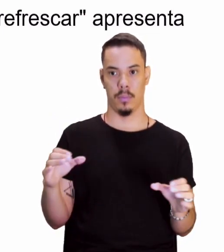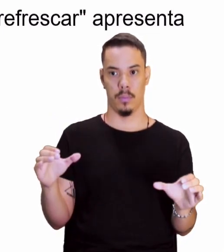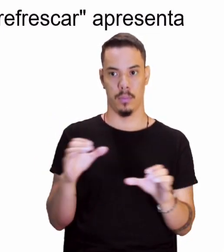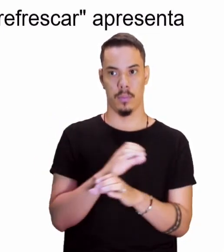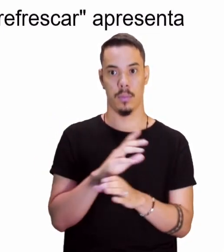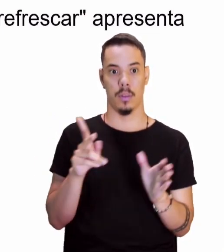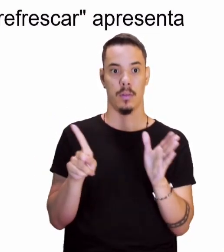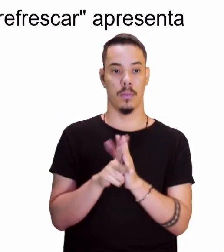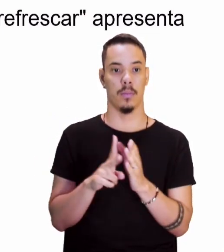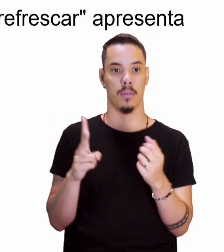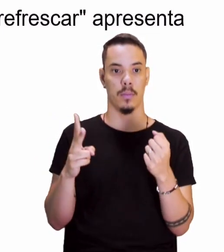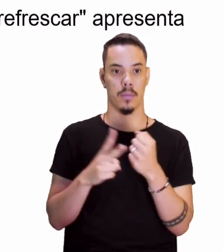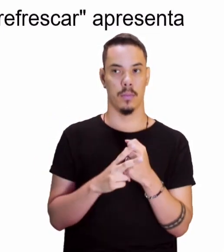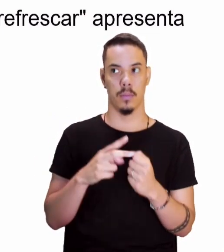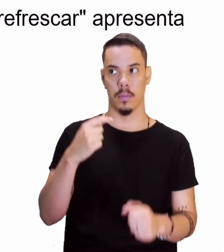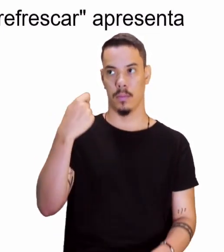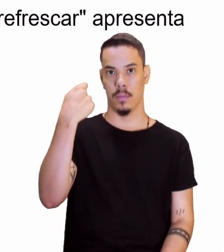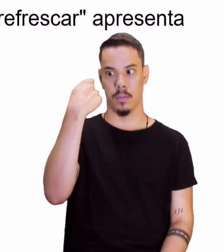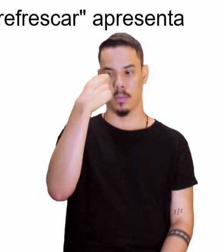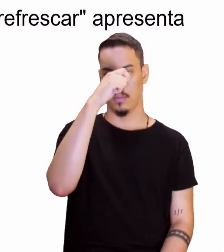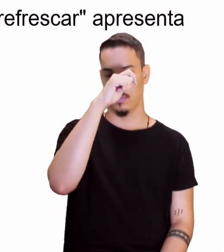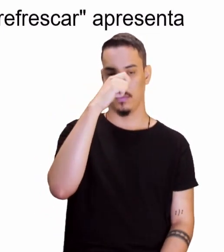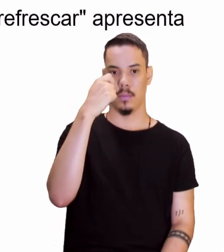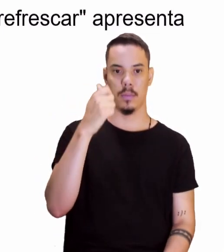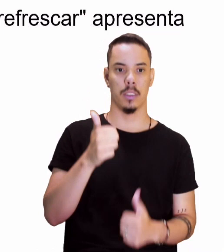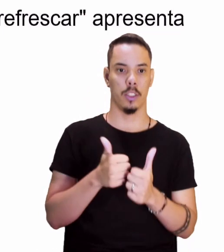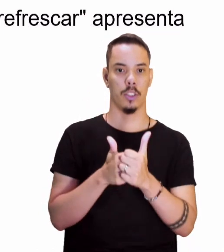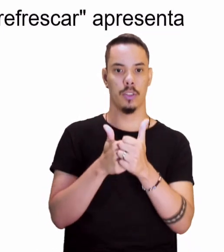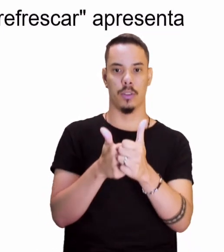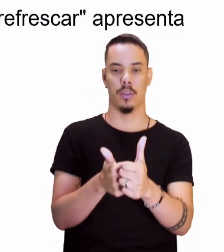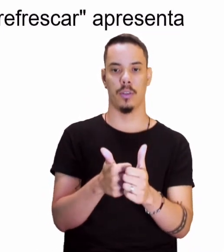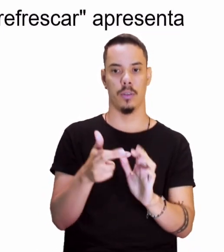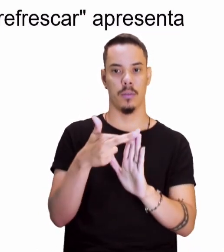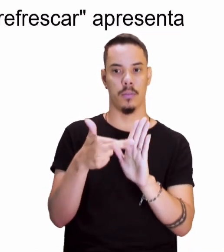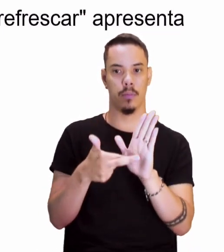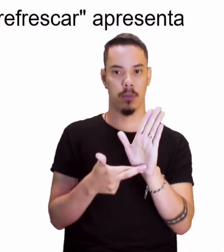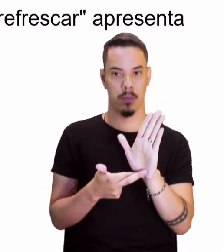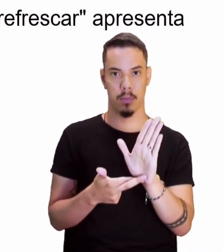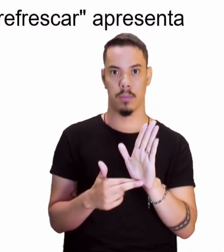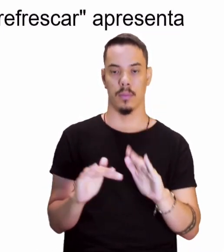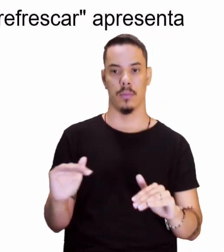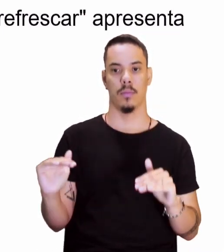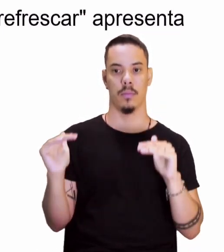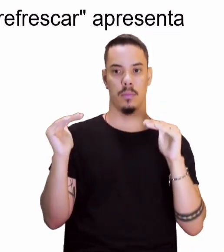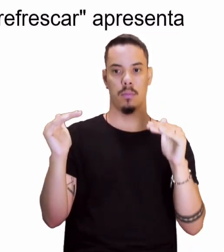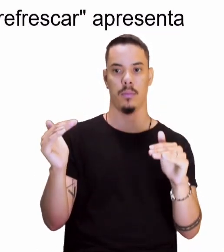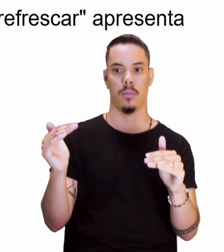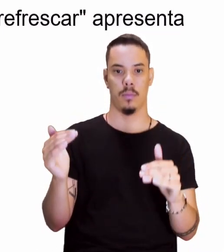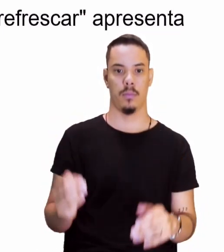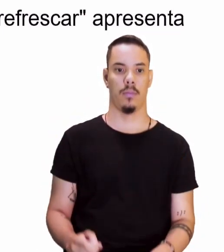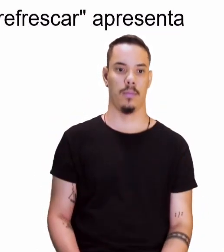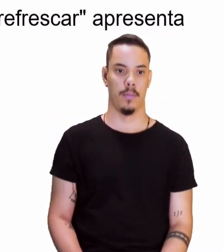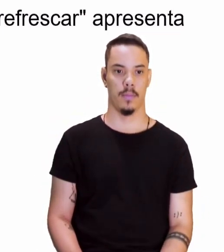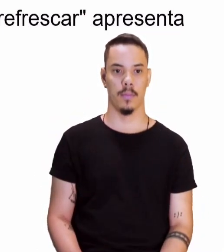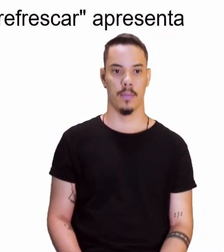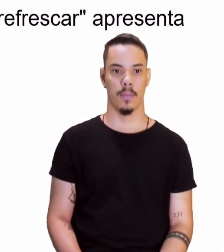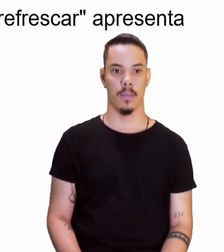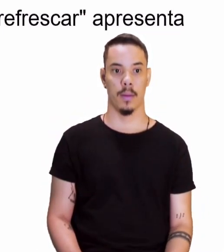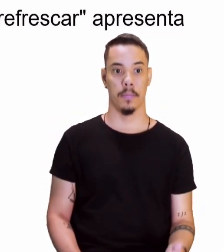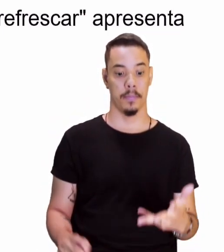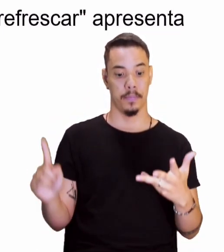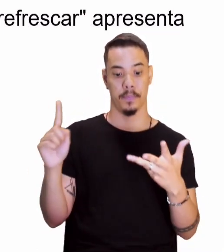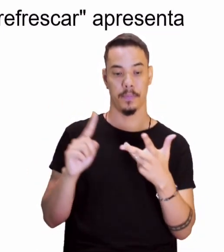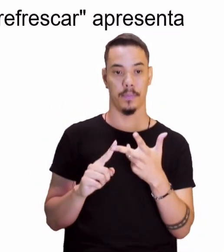o verbo hipnotizar está de acordo com a norma culta. Eu o hipnotizo.